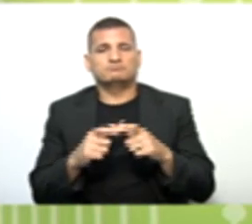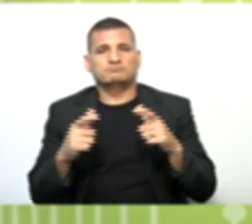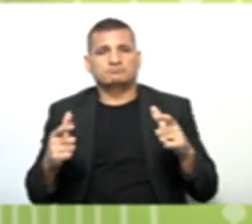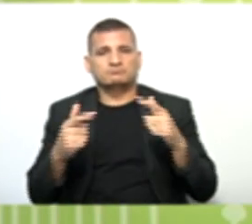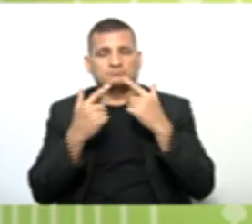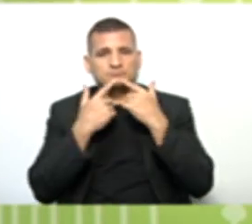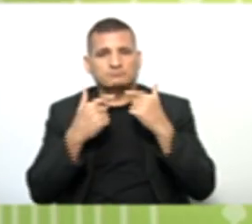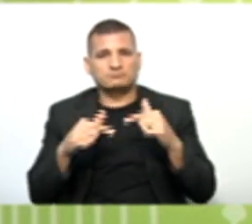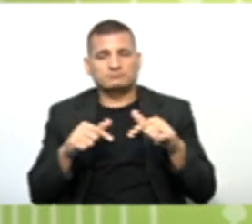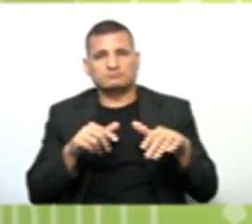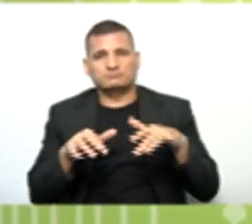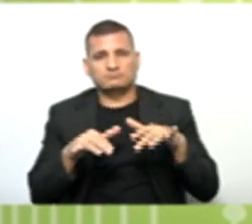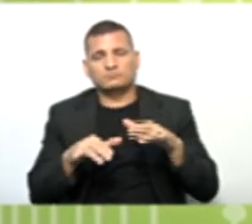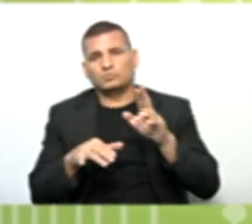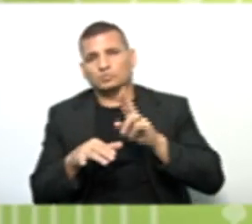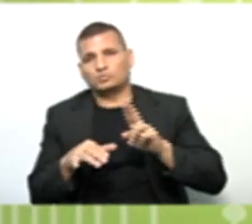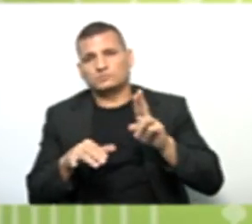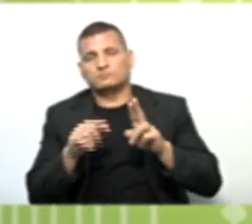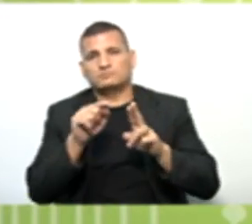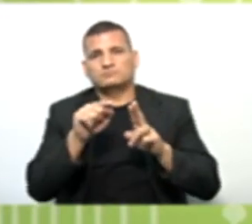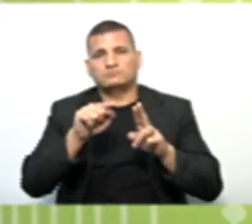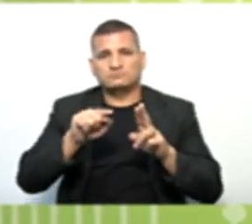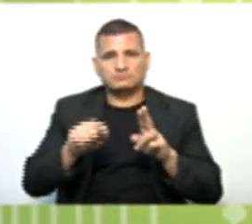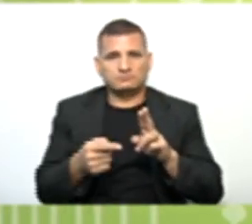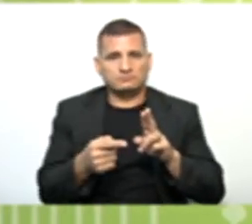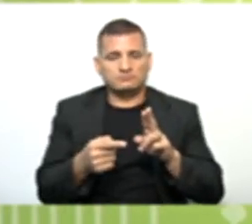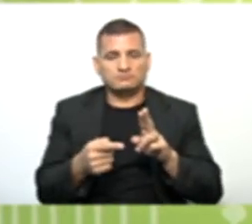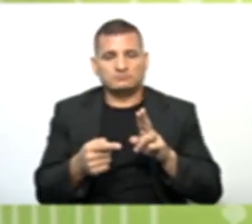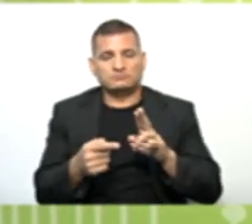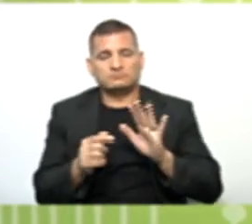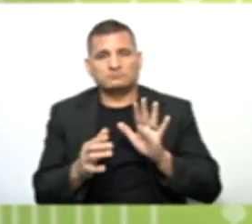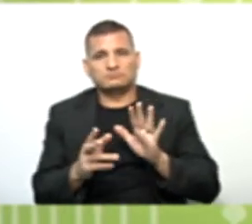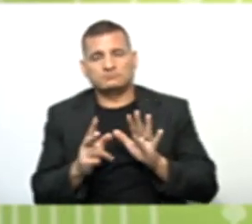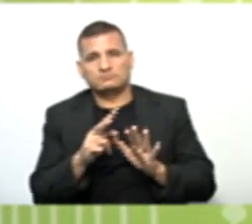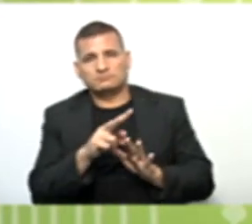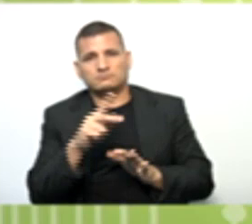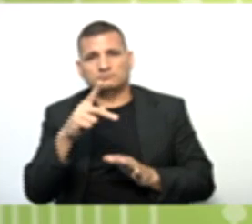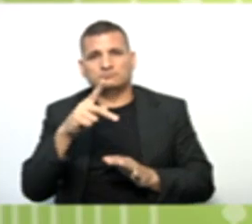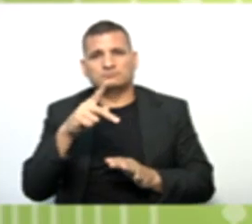programação utiliza o ponto e vírgula como separador de comandos. E a gente viu aqui que em